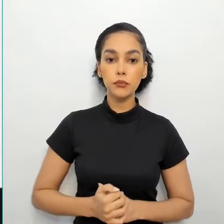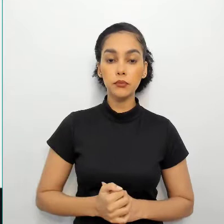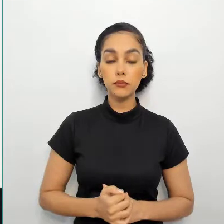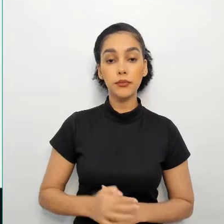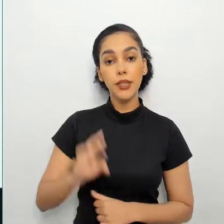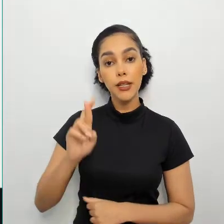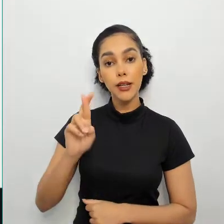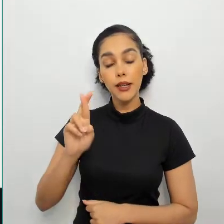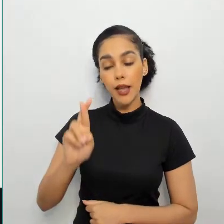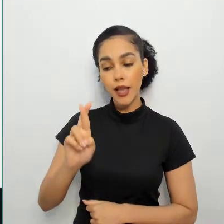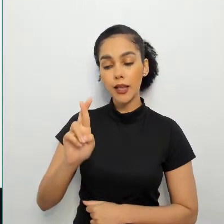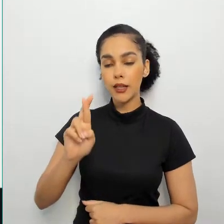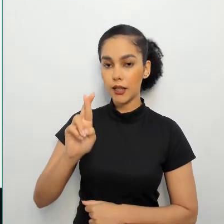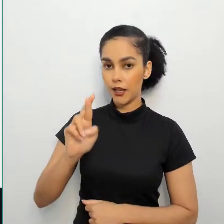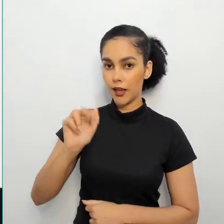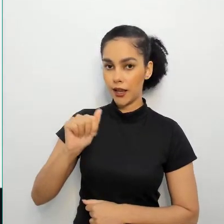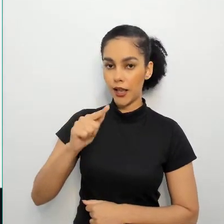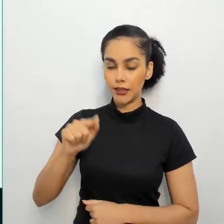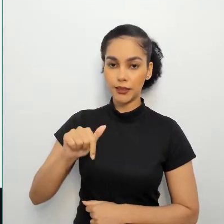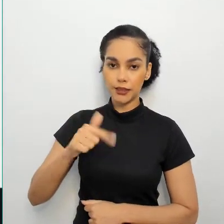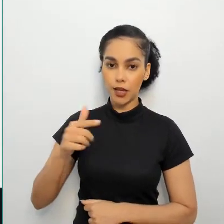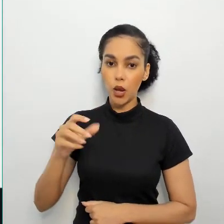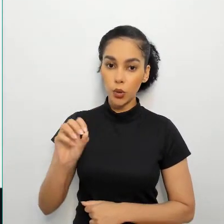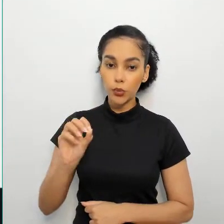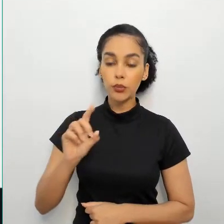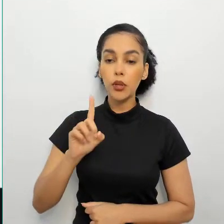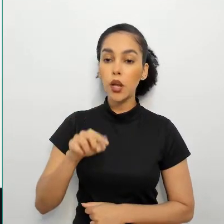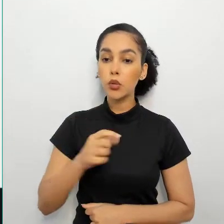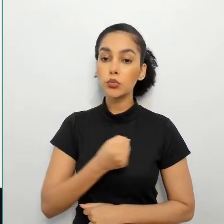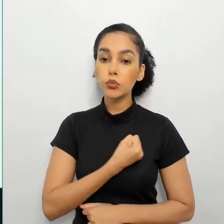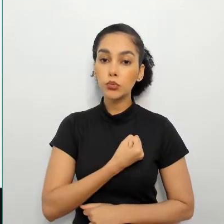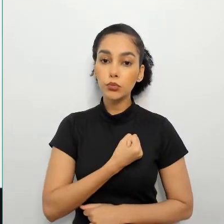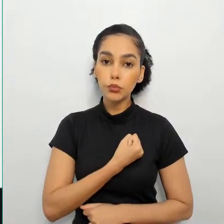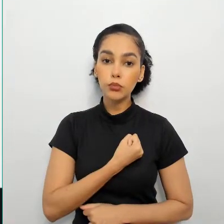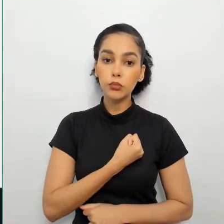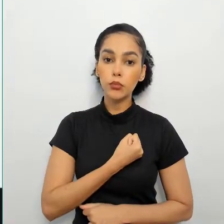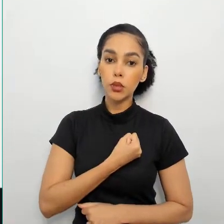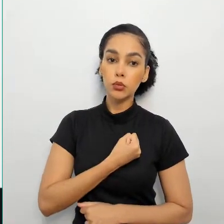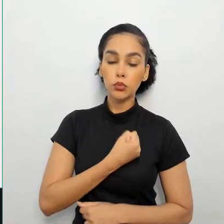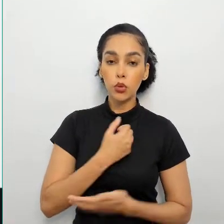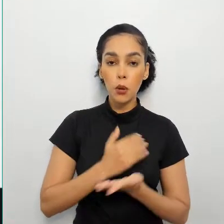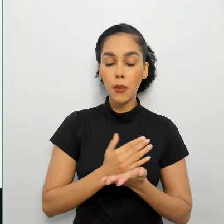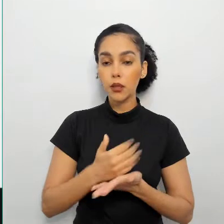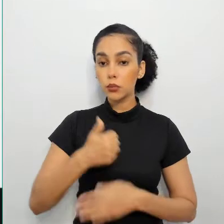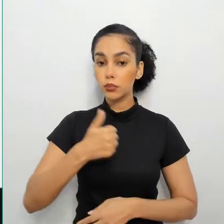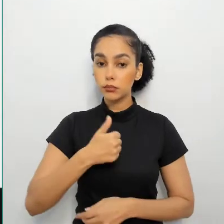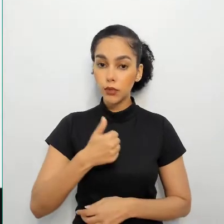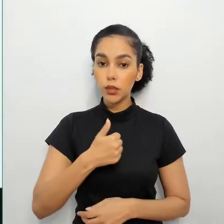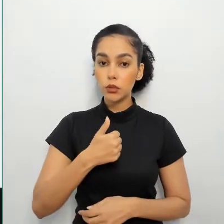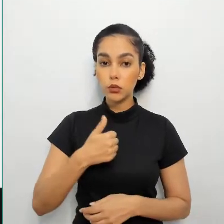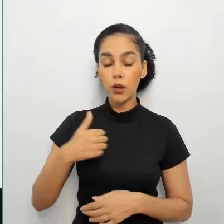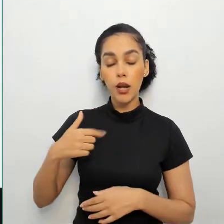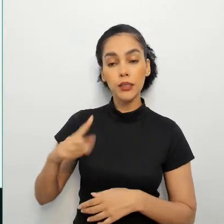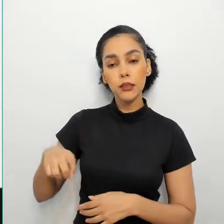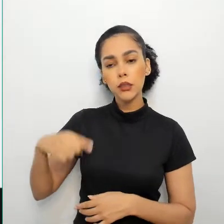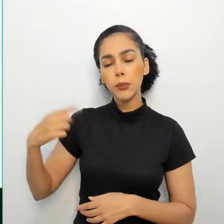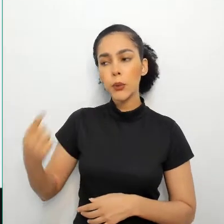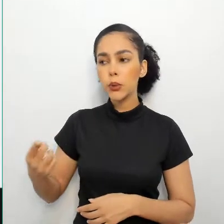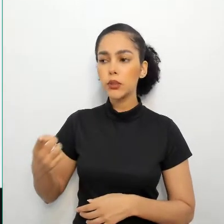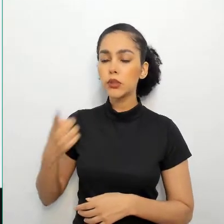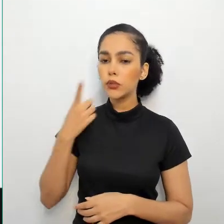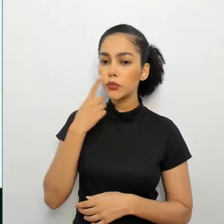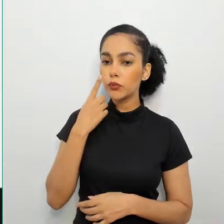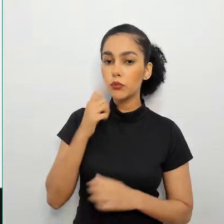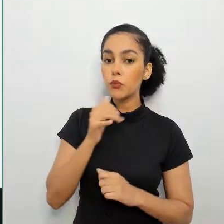um número que se obtém dividindo um termo qualquer, a partir do primeiro, pelo termo anterior, pelo seu antecessor.